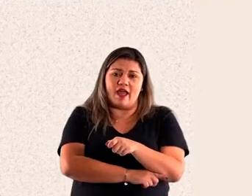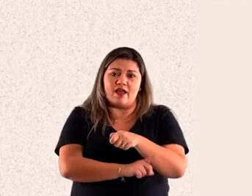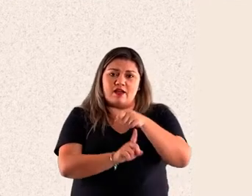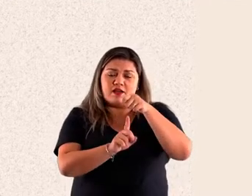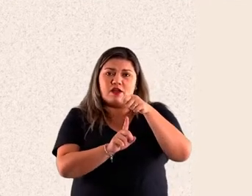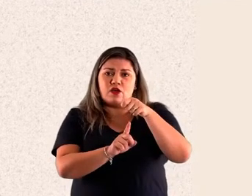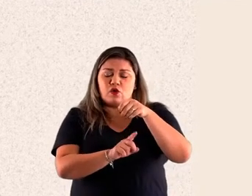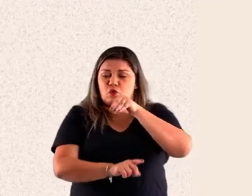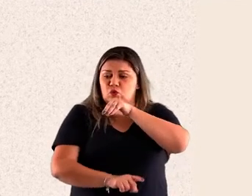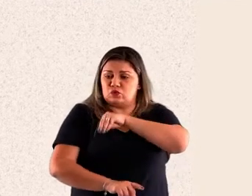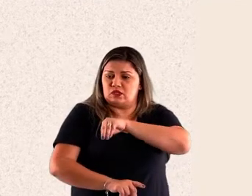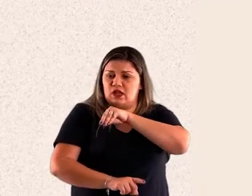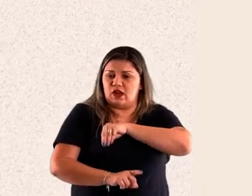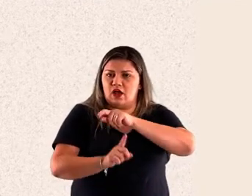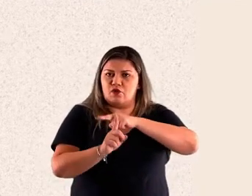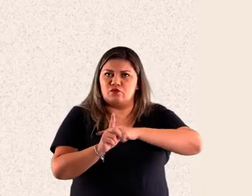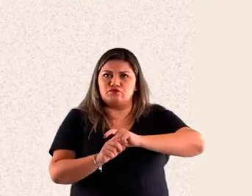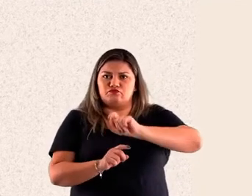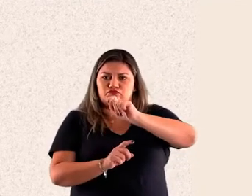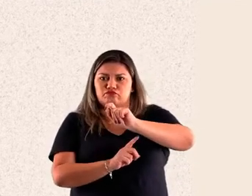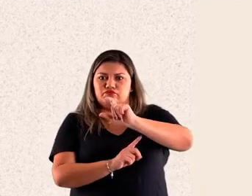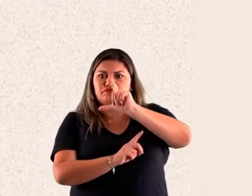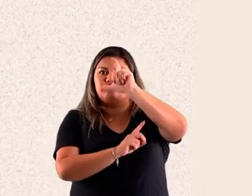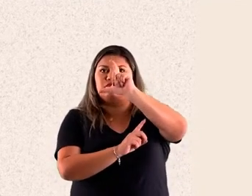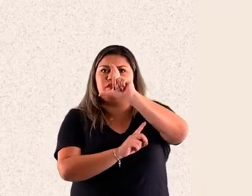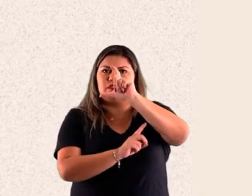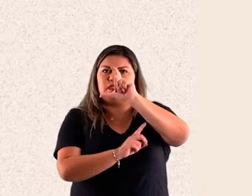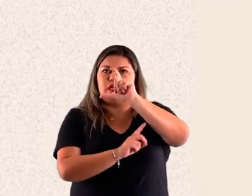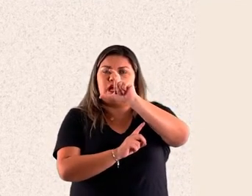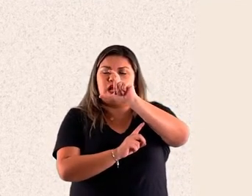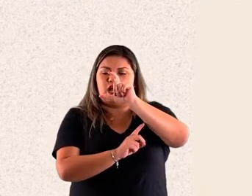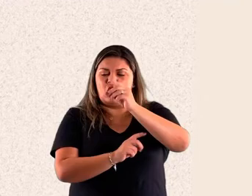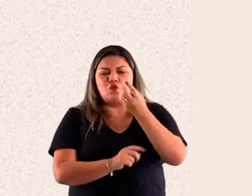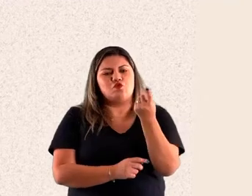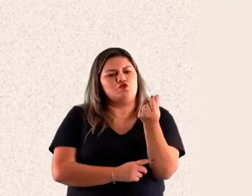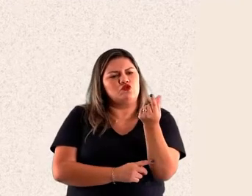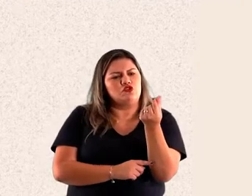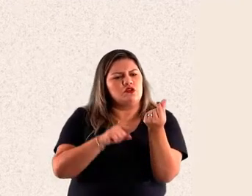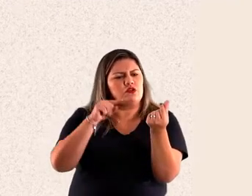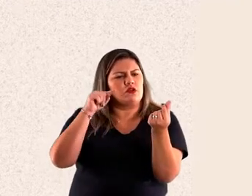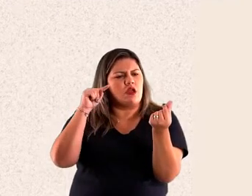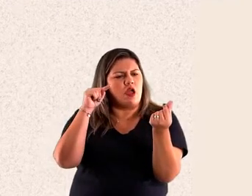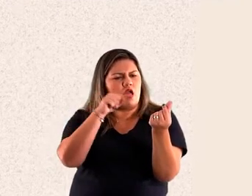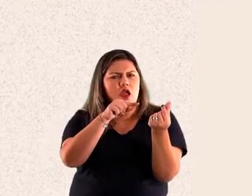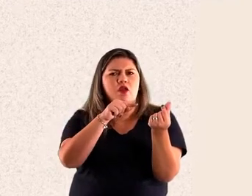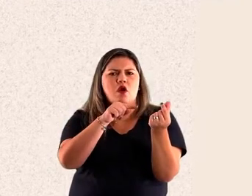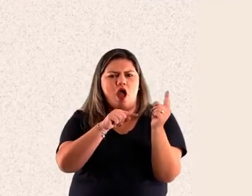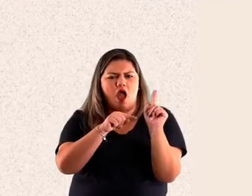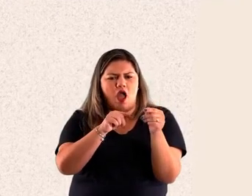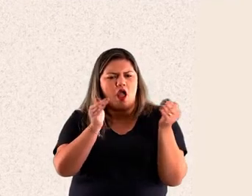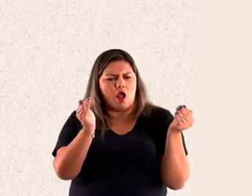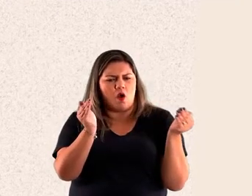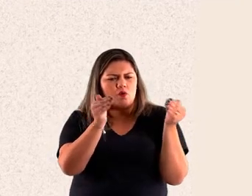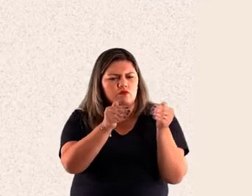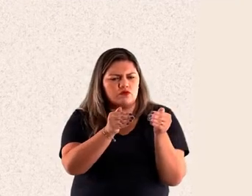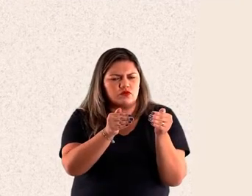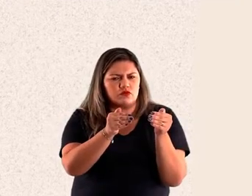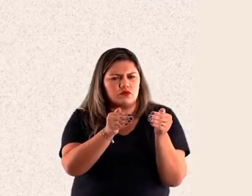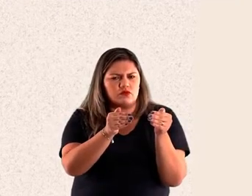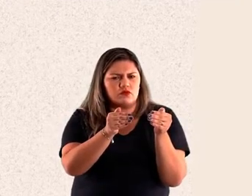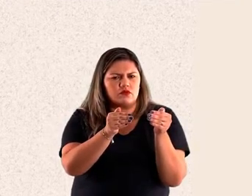né Sempre aumento salarial sempre o dinheiro é o que que está